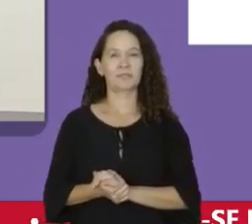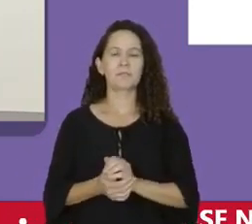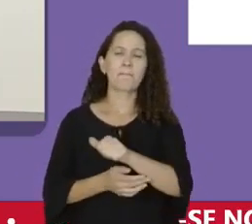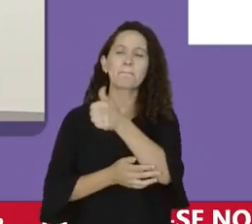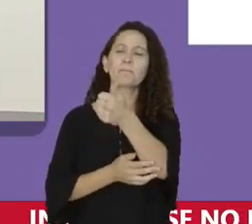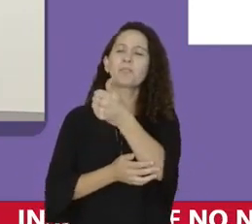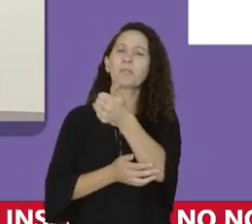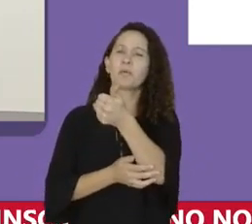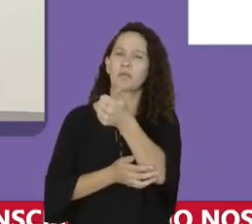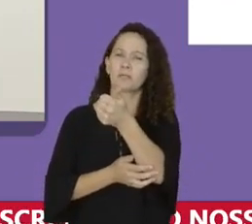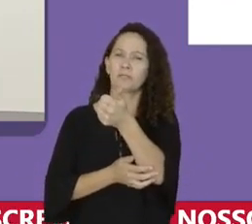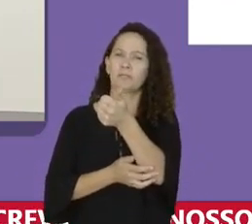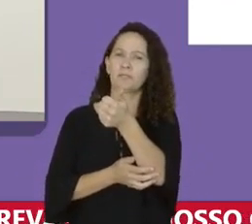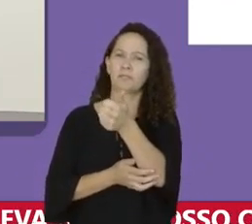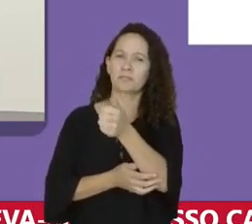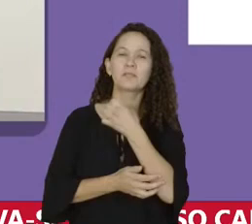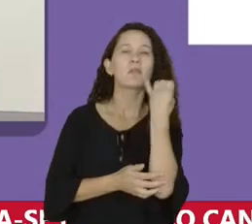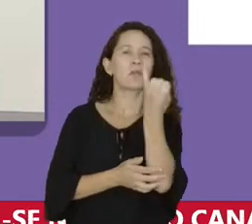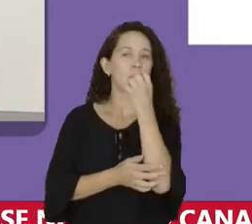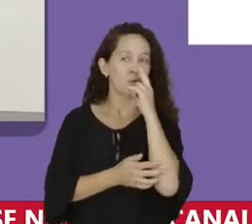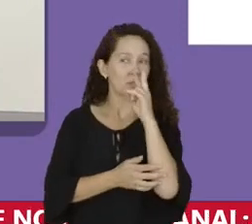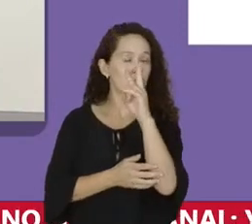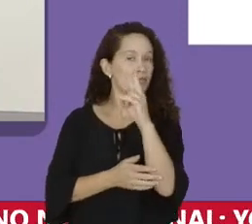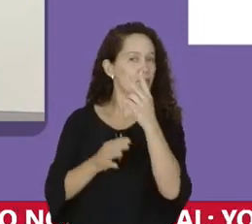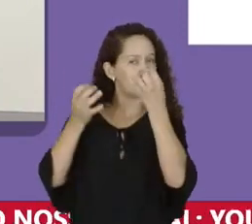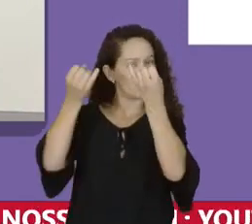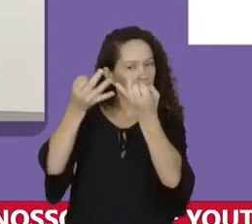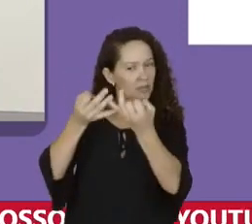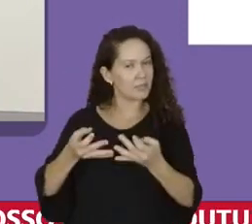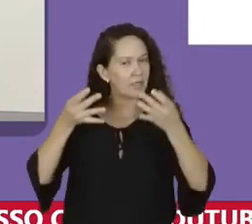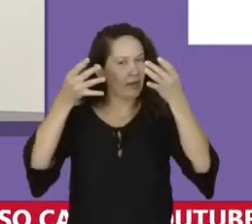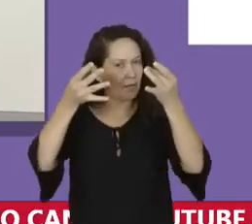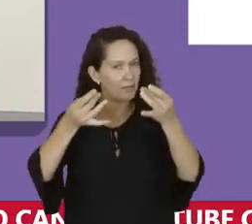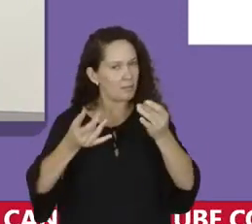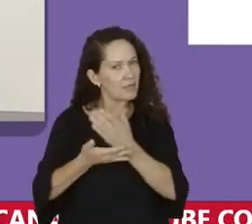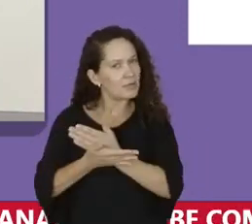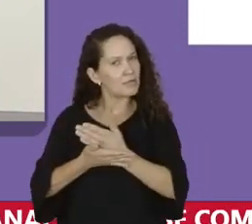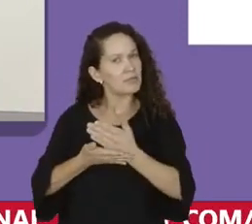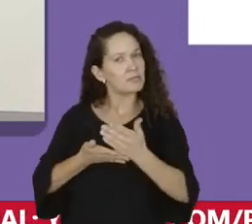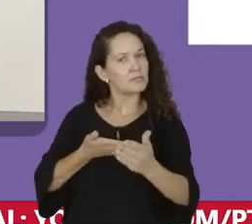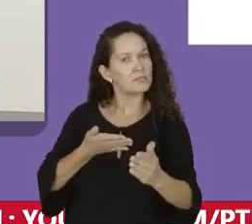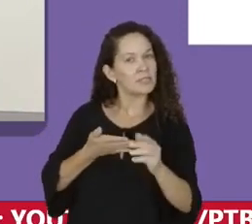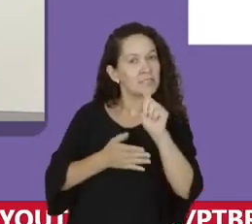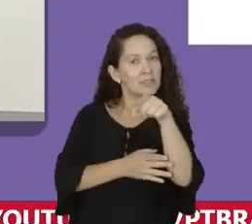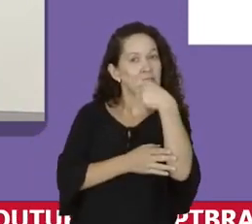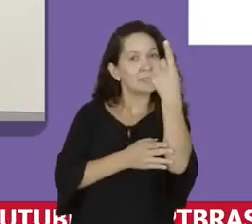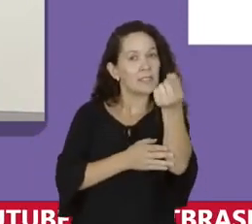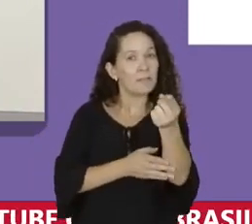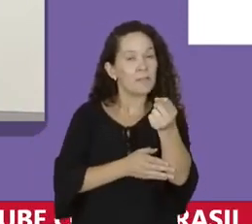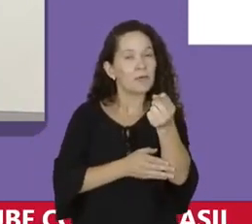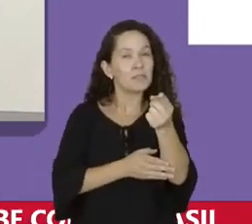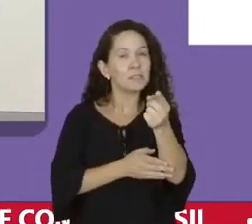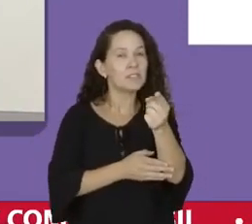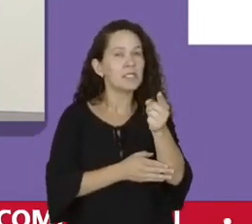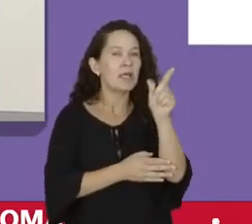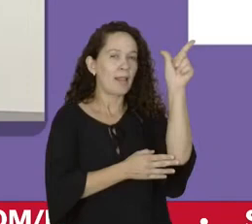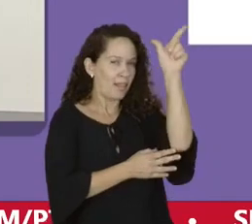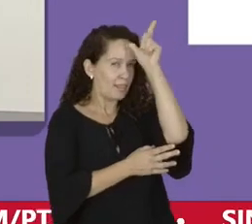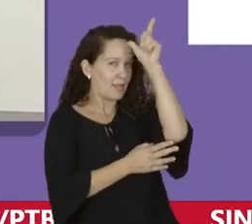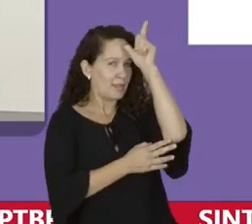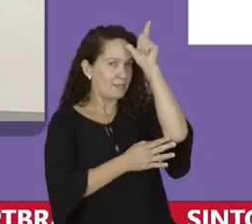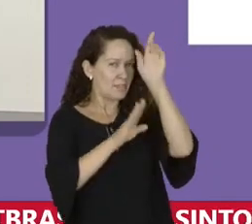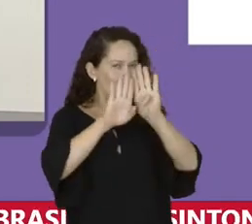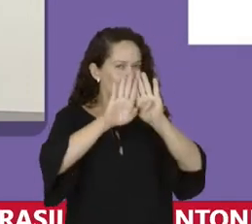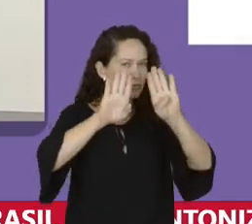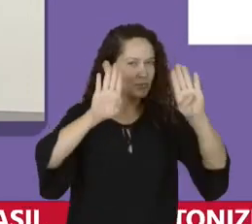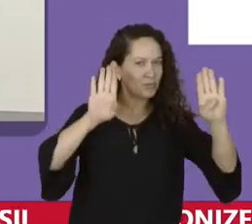a primeira coisa que vale observar é que ele nasce depois da queda do Muro de Berlim